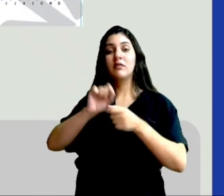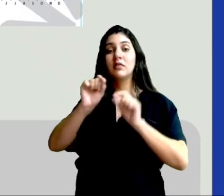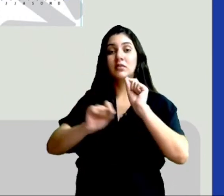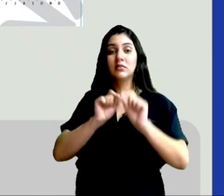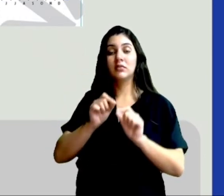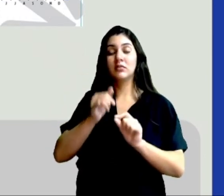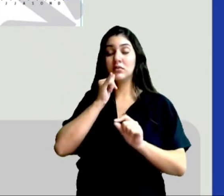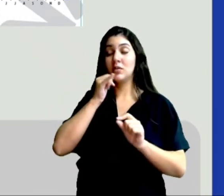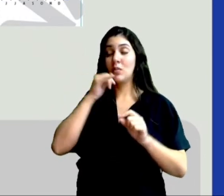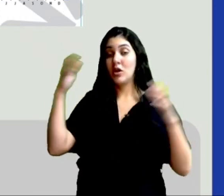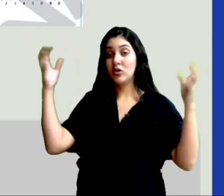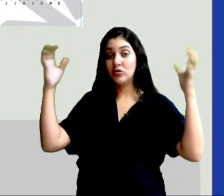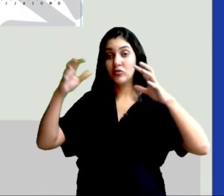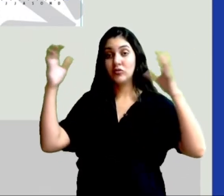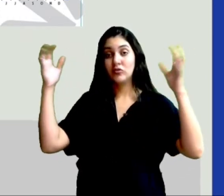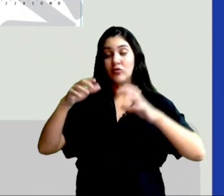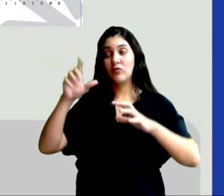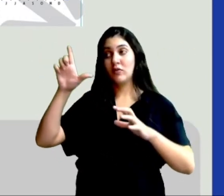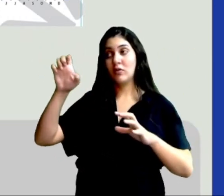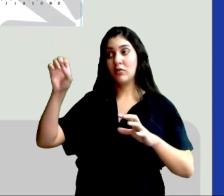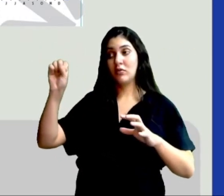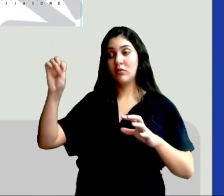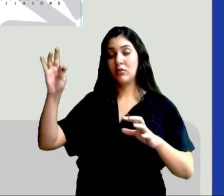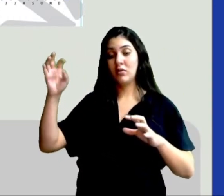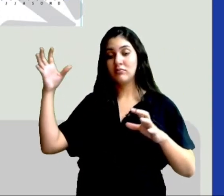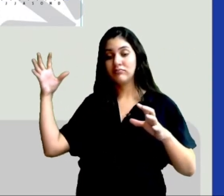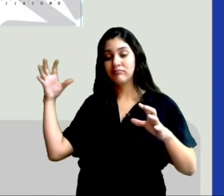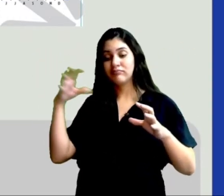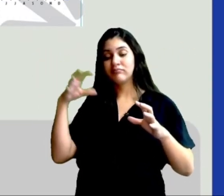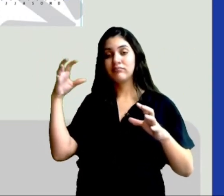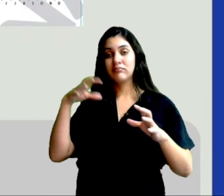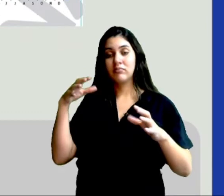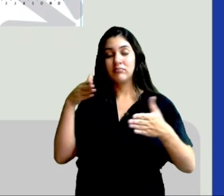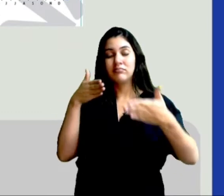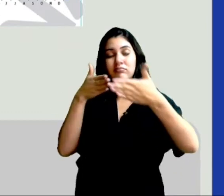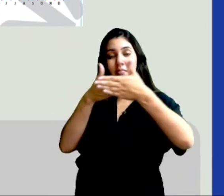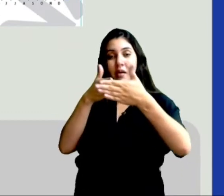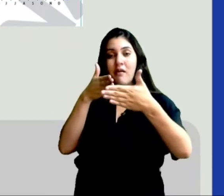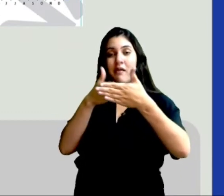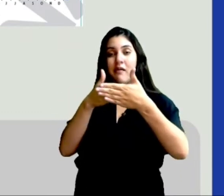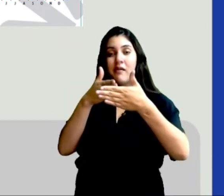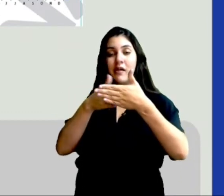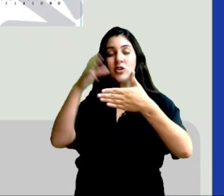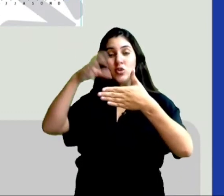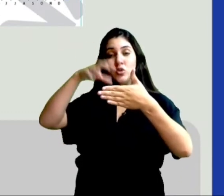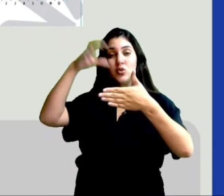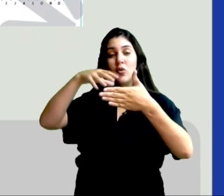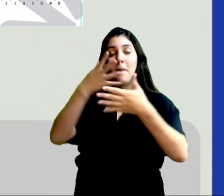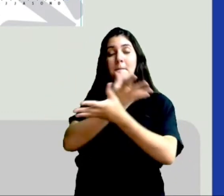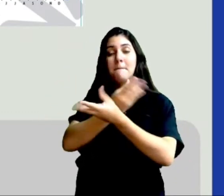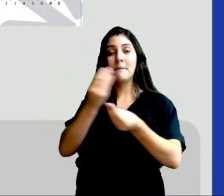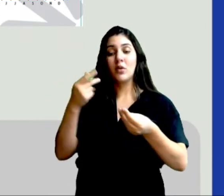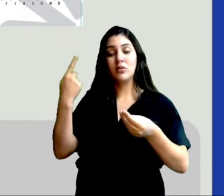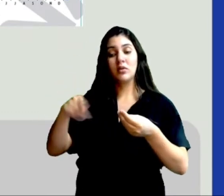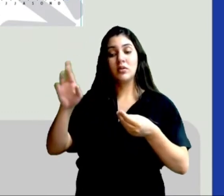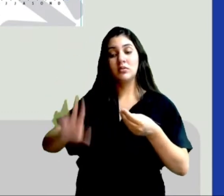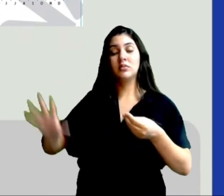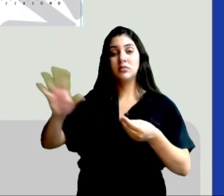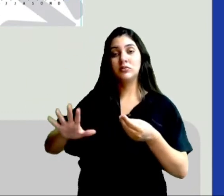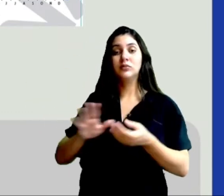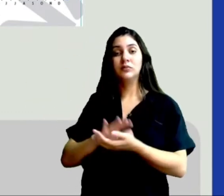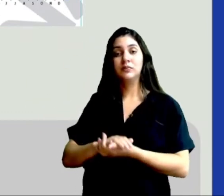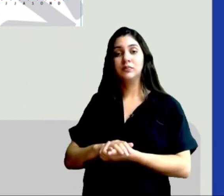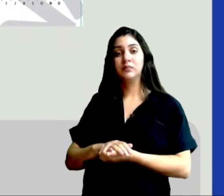as chuvas que venham do leste, né? Elas esbarrem nesse paredão e chova bastante nessa região